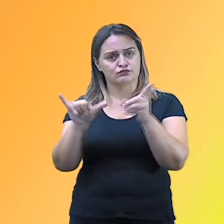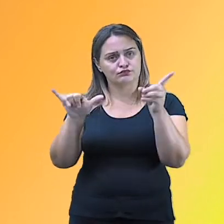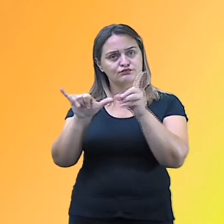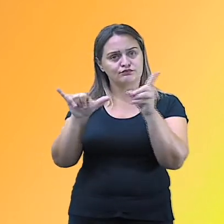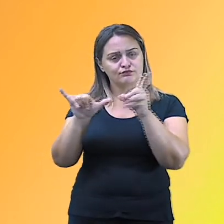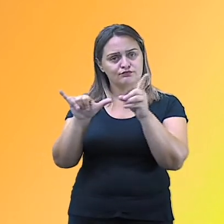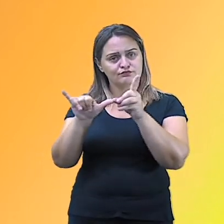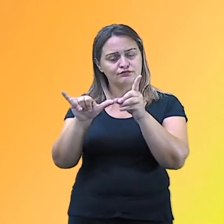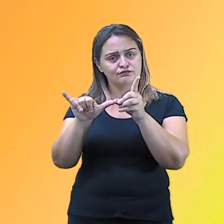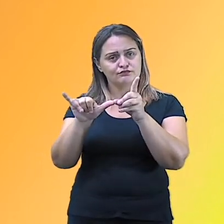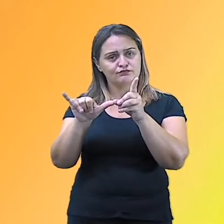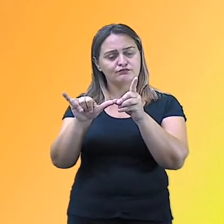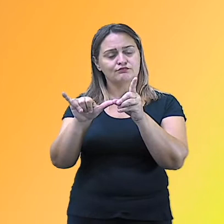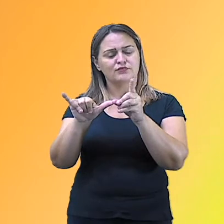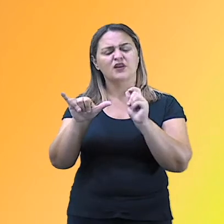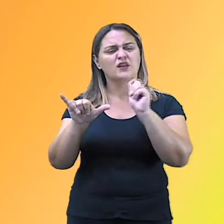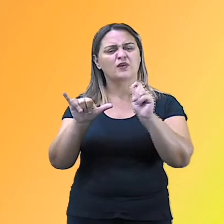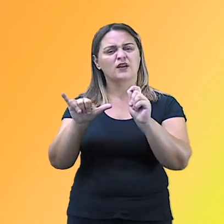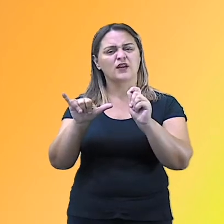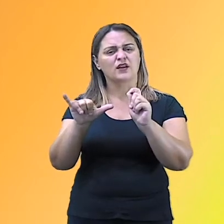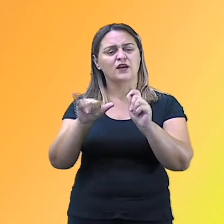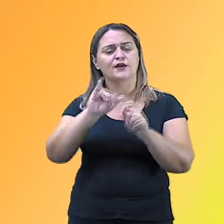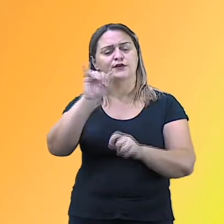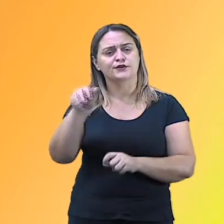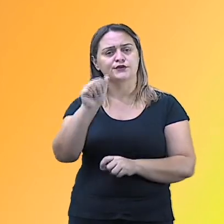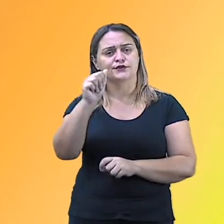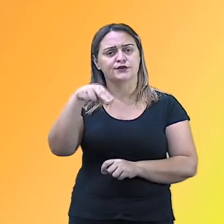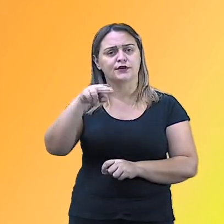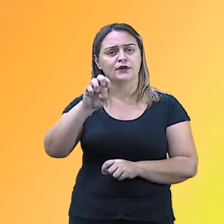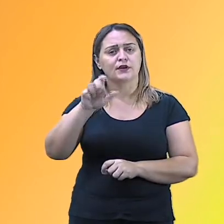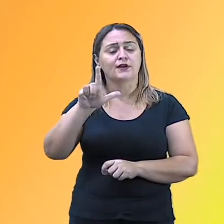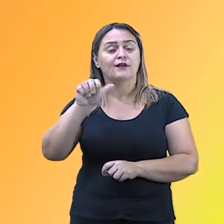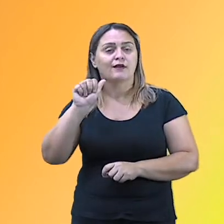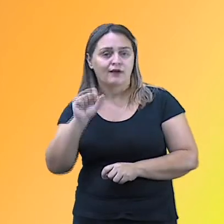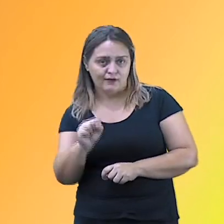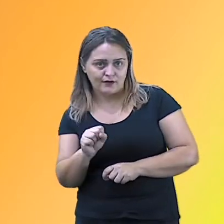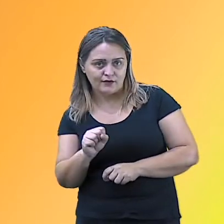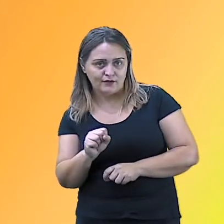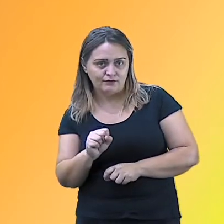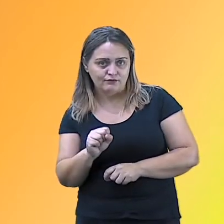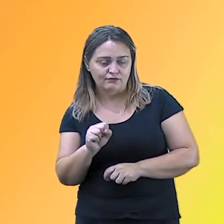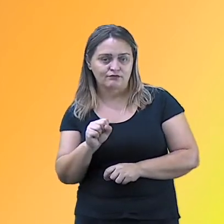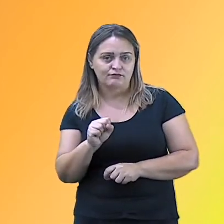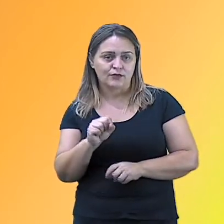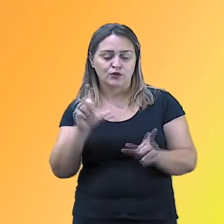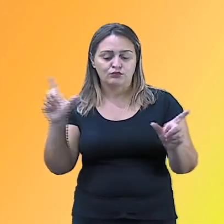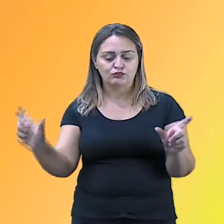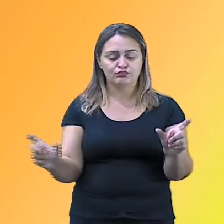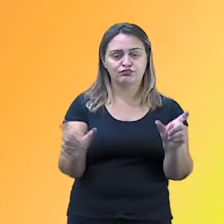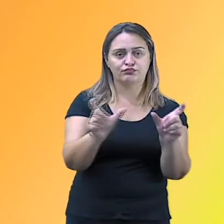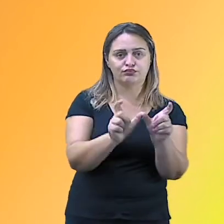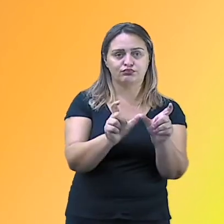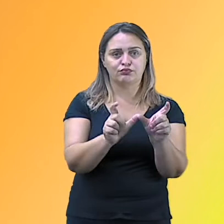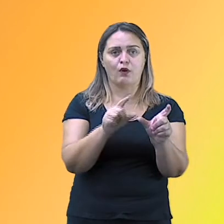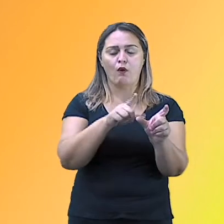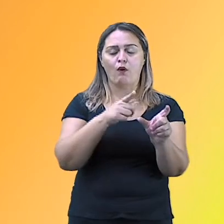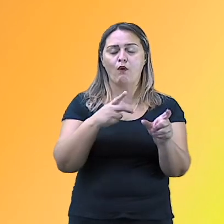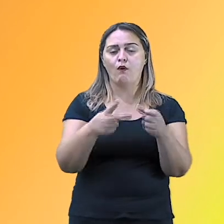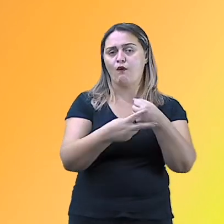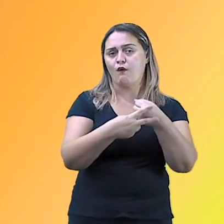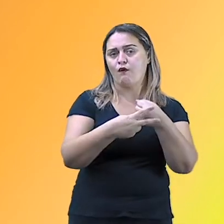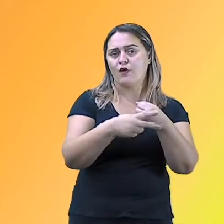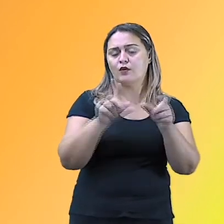Perceberam? Fechem o quê? As janelas. Então, as janelas completou o sentido do verbo fechar.